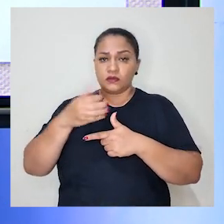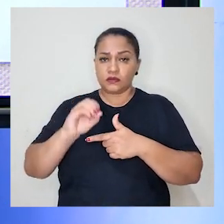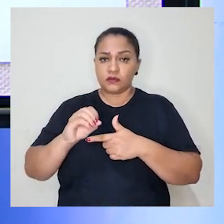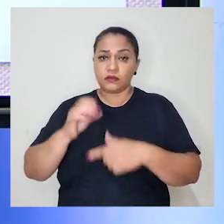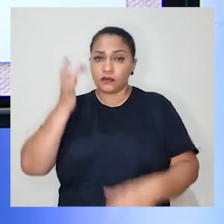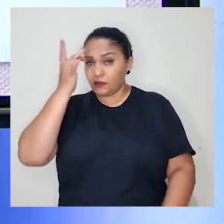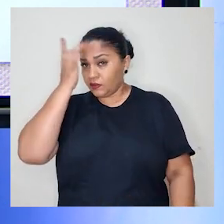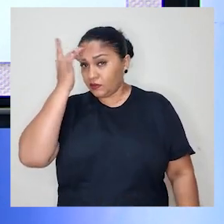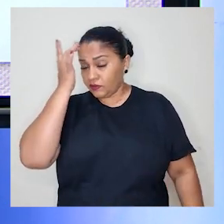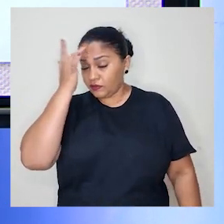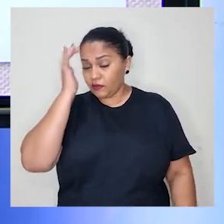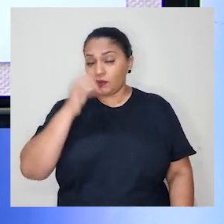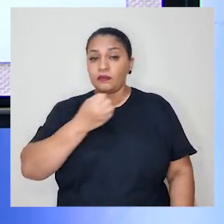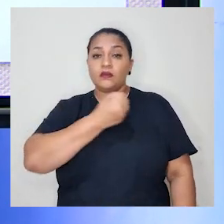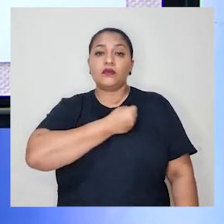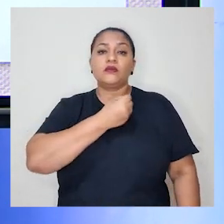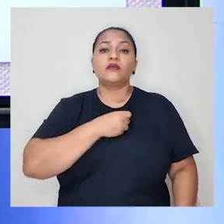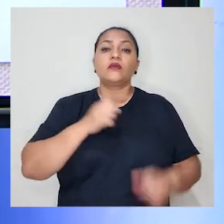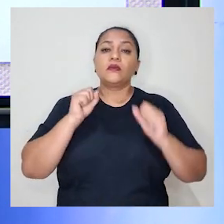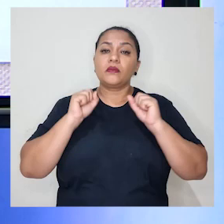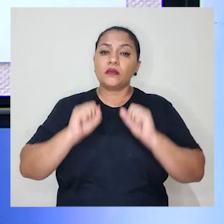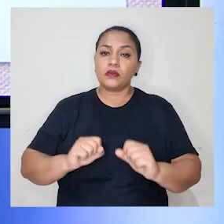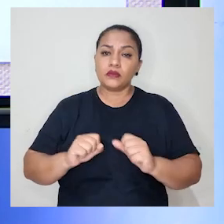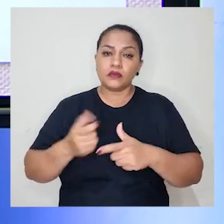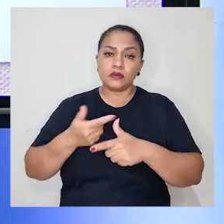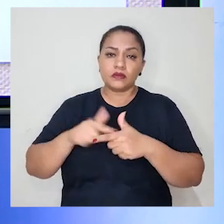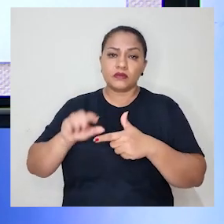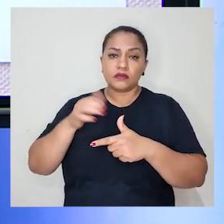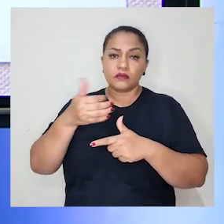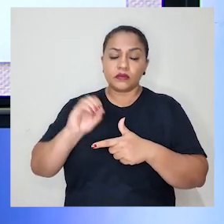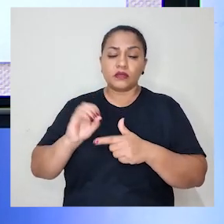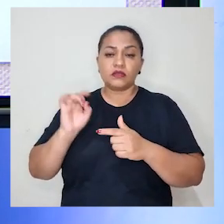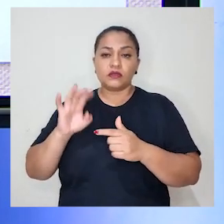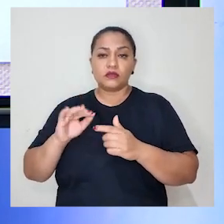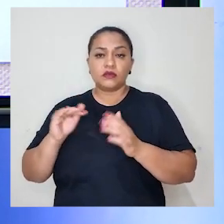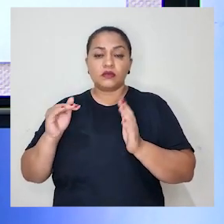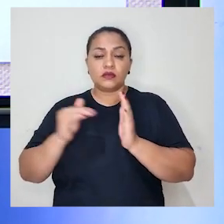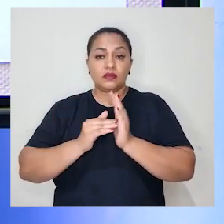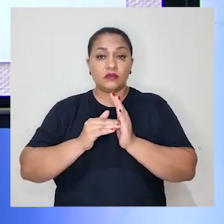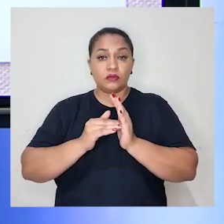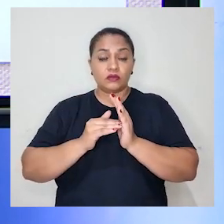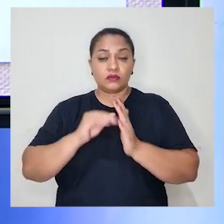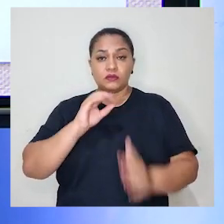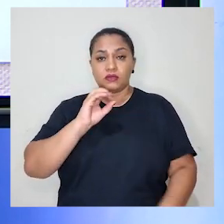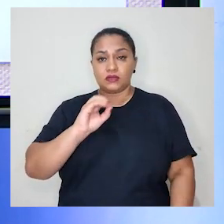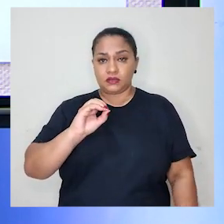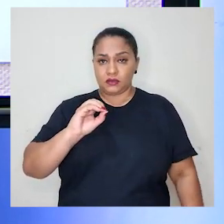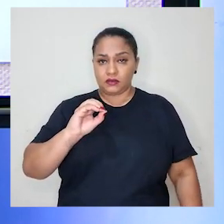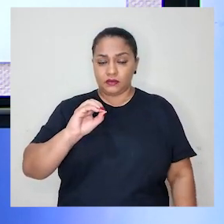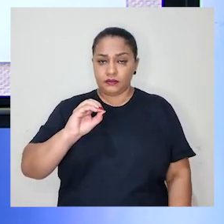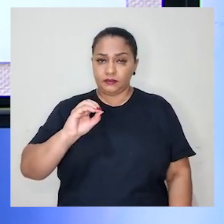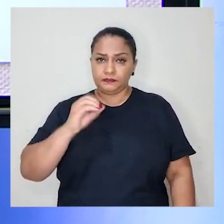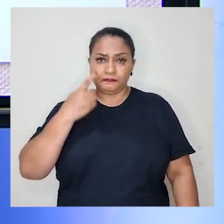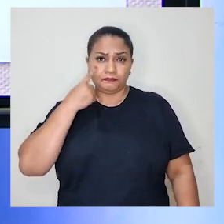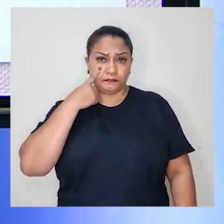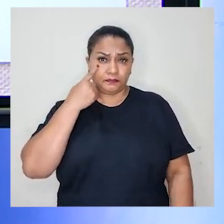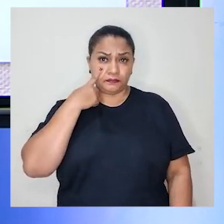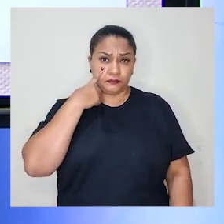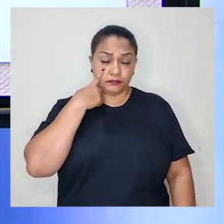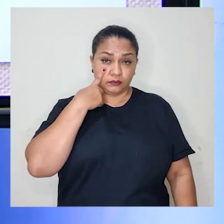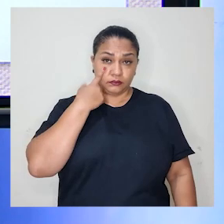Para um número ser divisível por 10, basta que ele termine em 0. Então, vamos